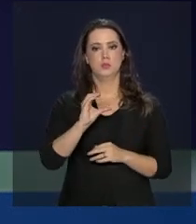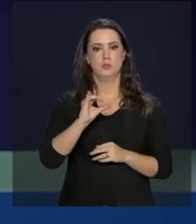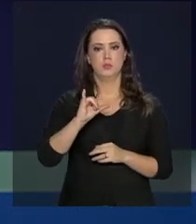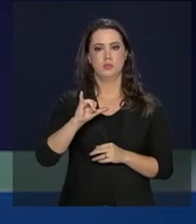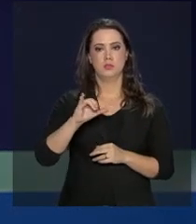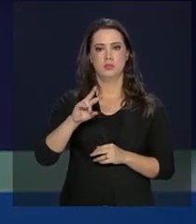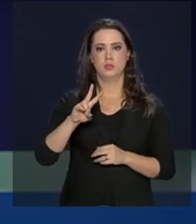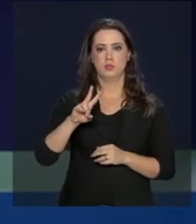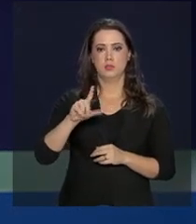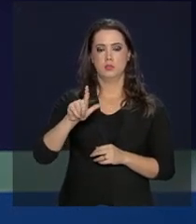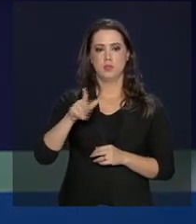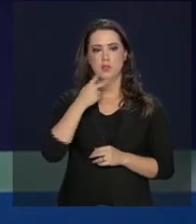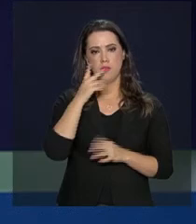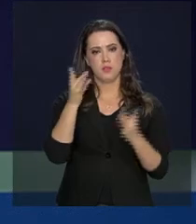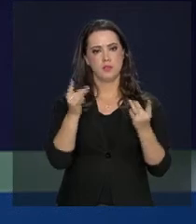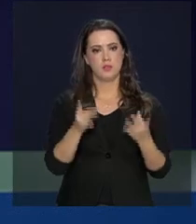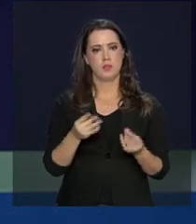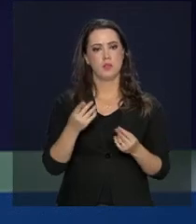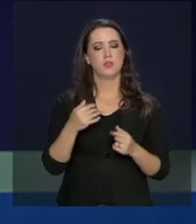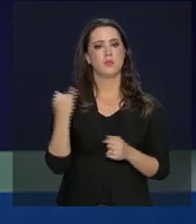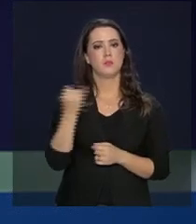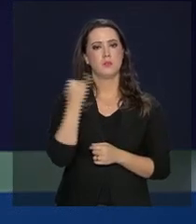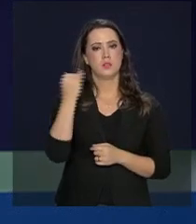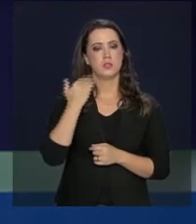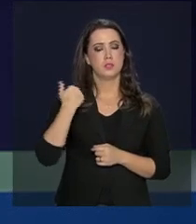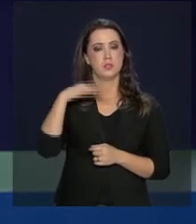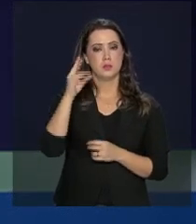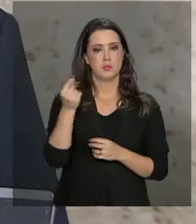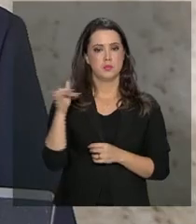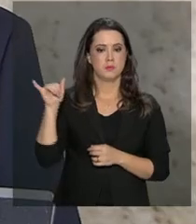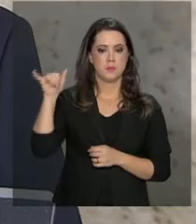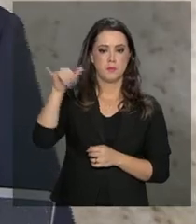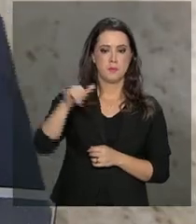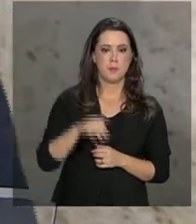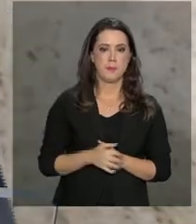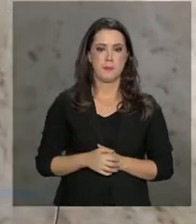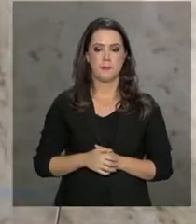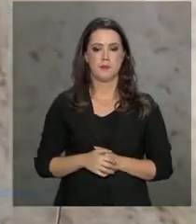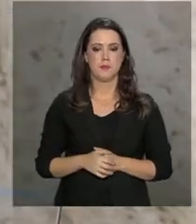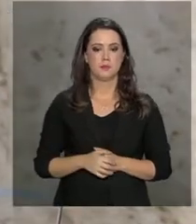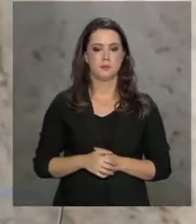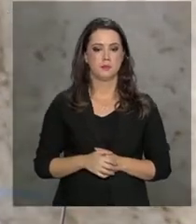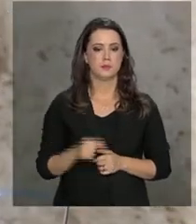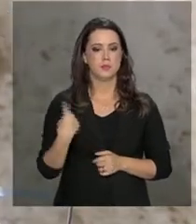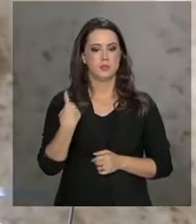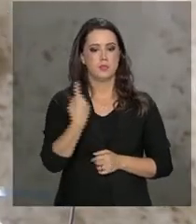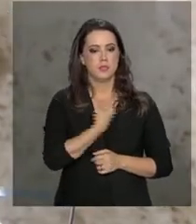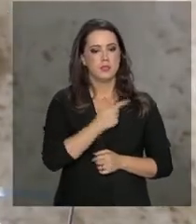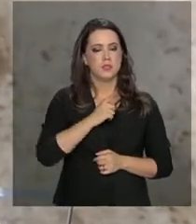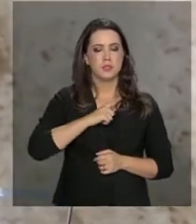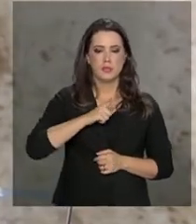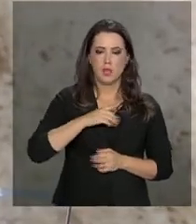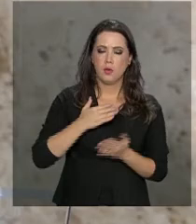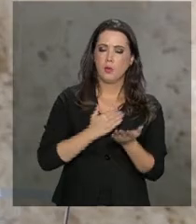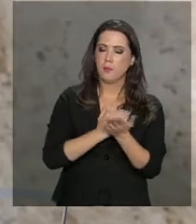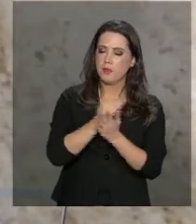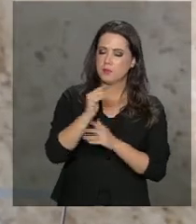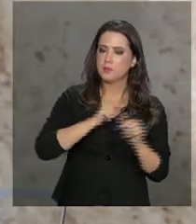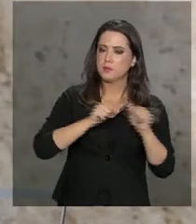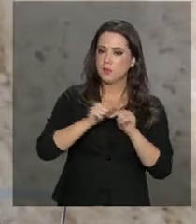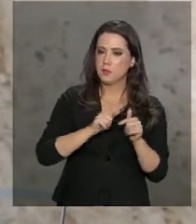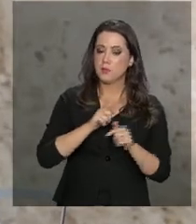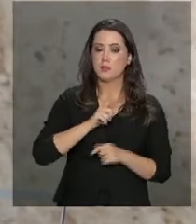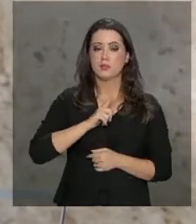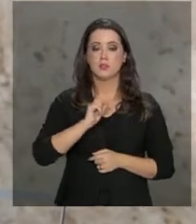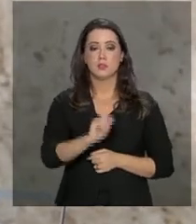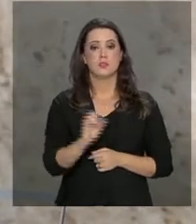abertura de mais capital estrangeiro no setor aéreo à medida que a gente tenha essa implementação nós vamos